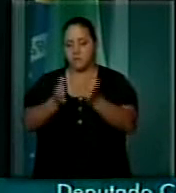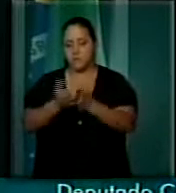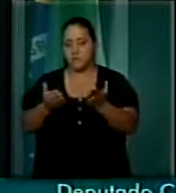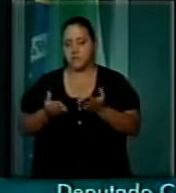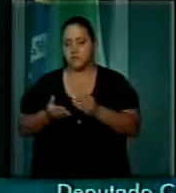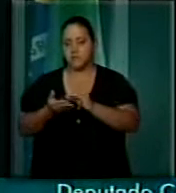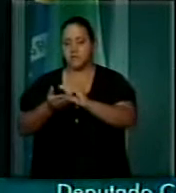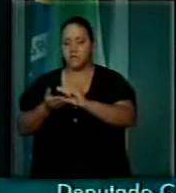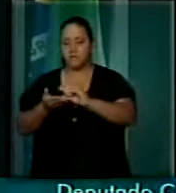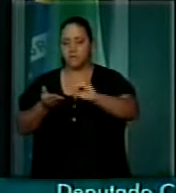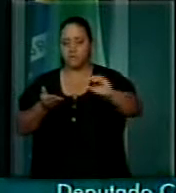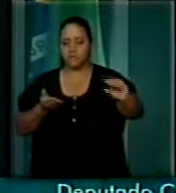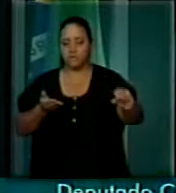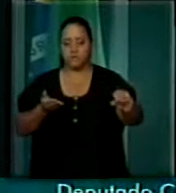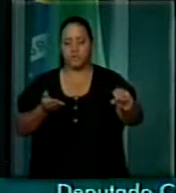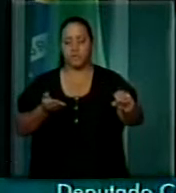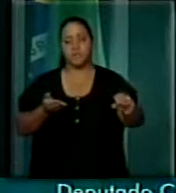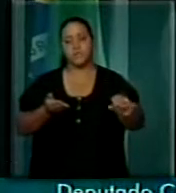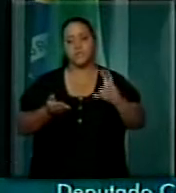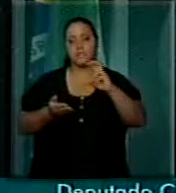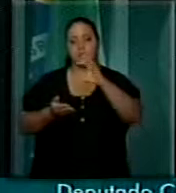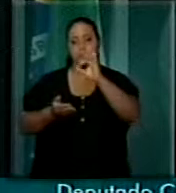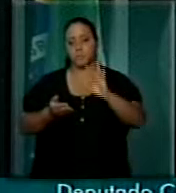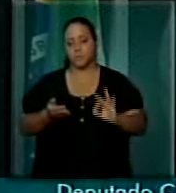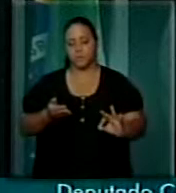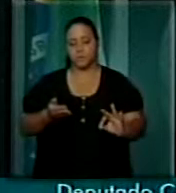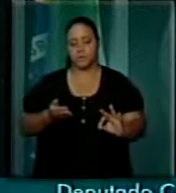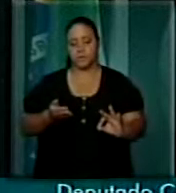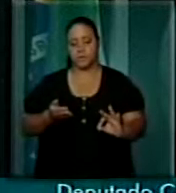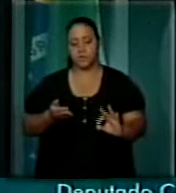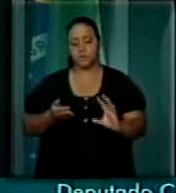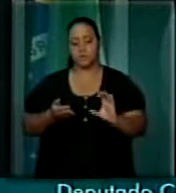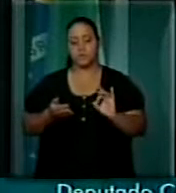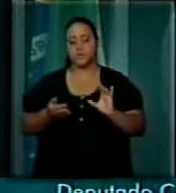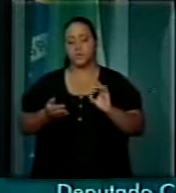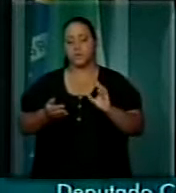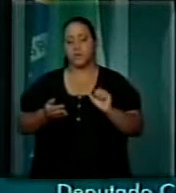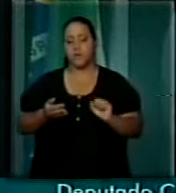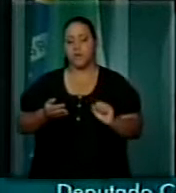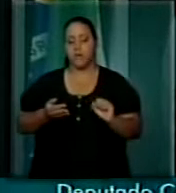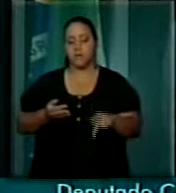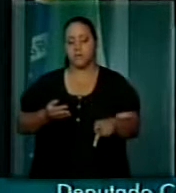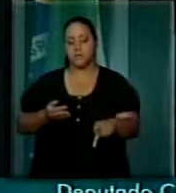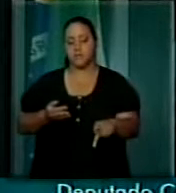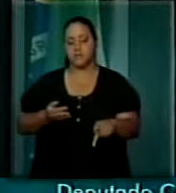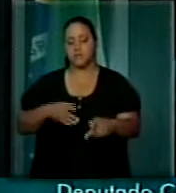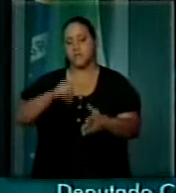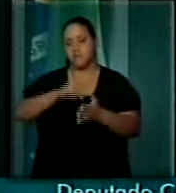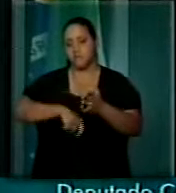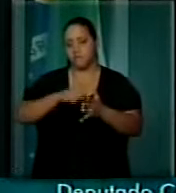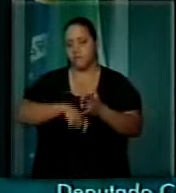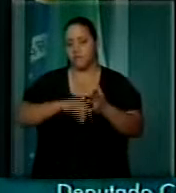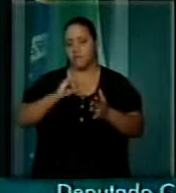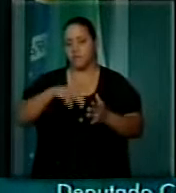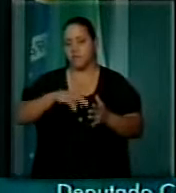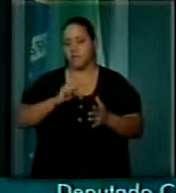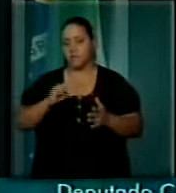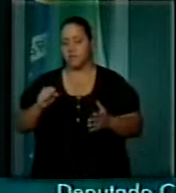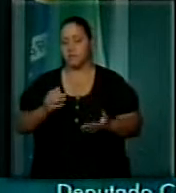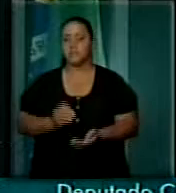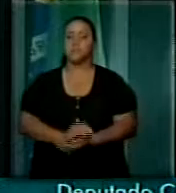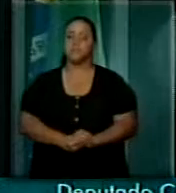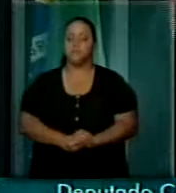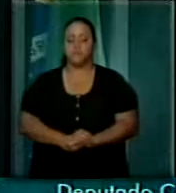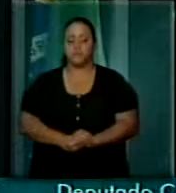Brasil, destinava 5% desse dinheiro para a Previdência e o Fundo da